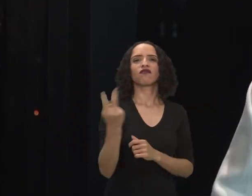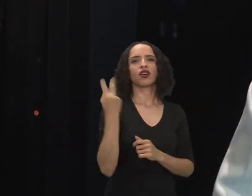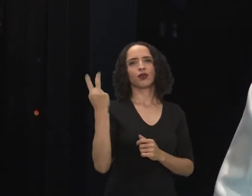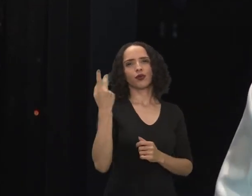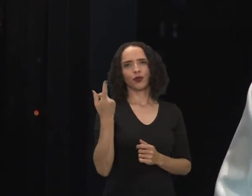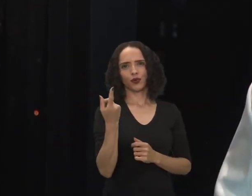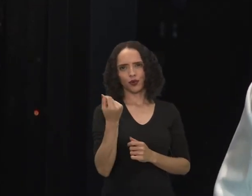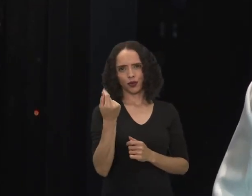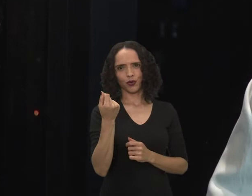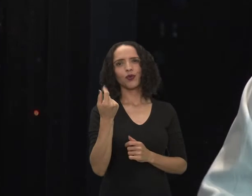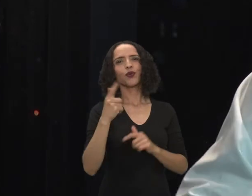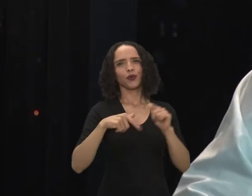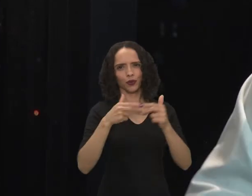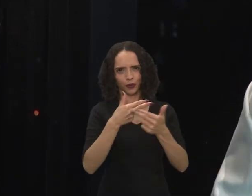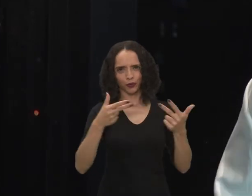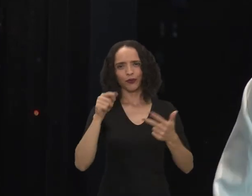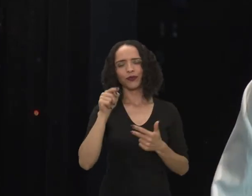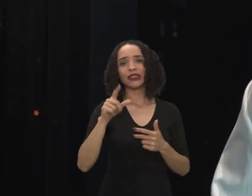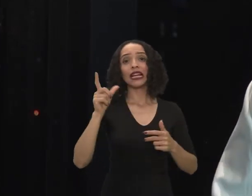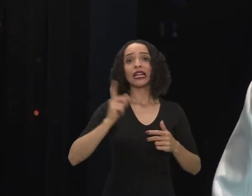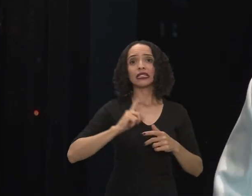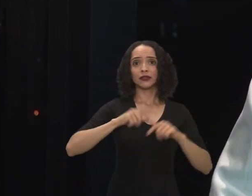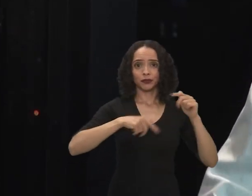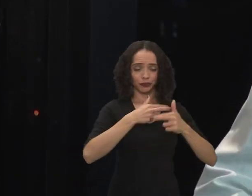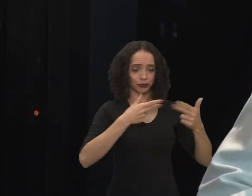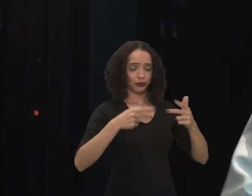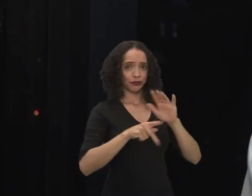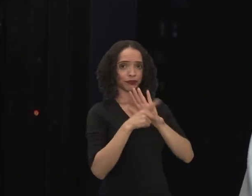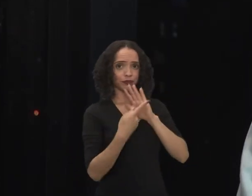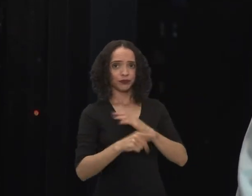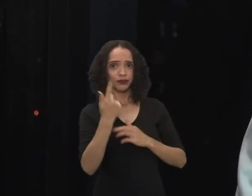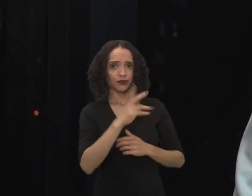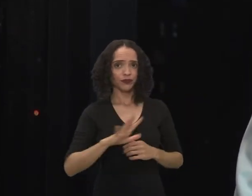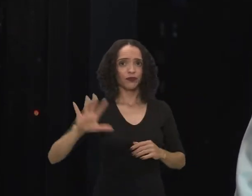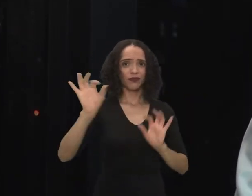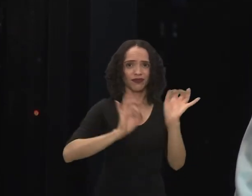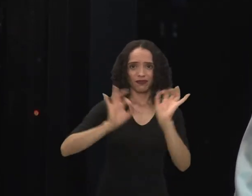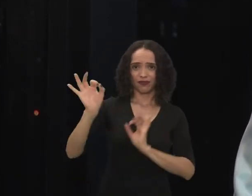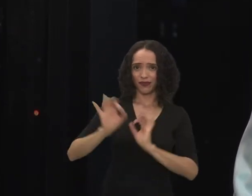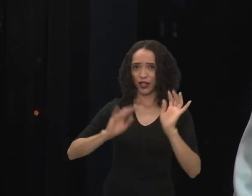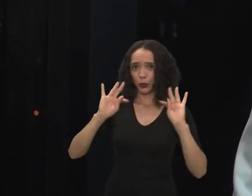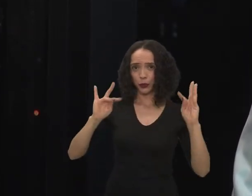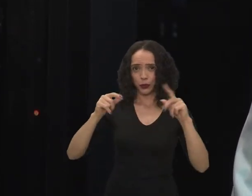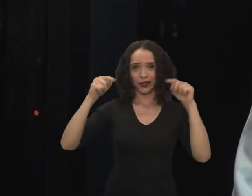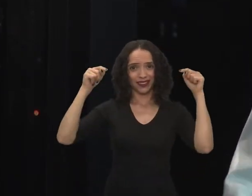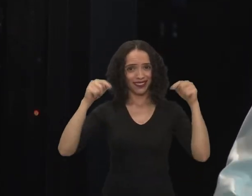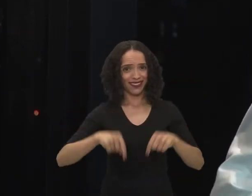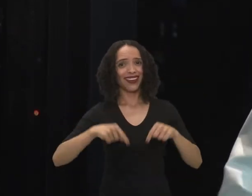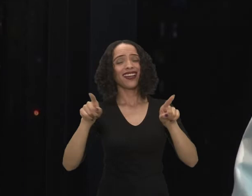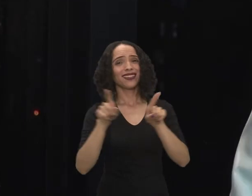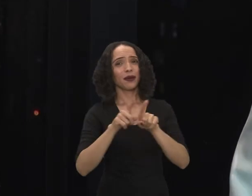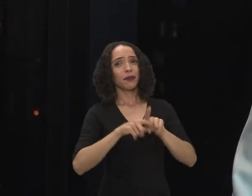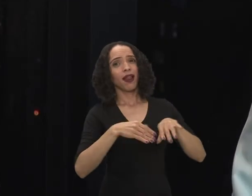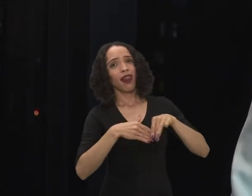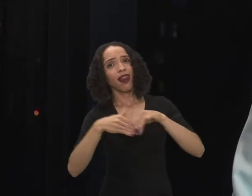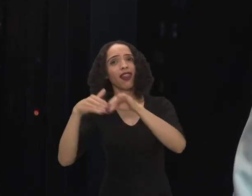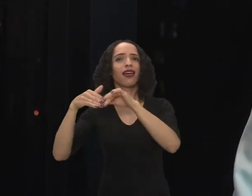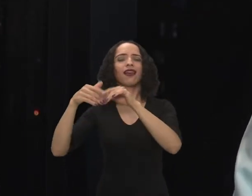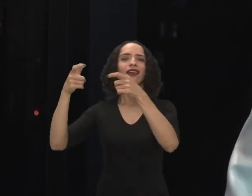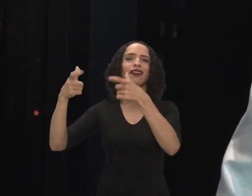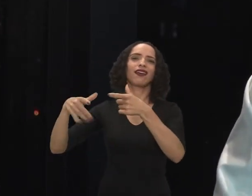produto industrializado. Criar indústrias em Goiás que processam esse produto aqui e leva